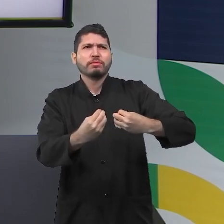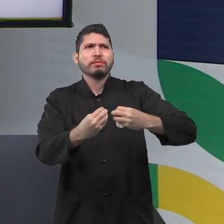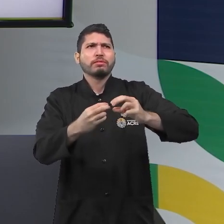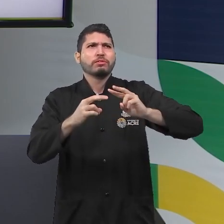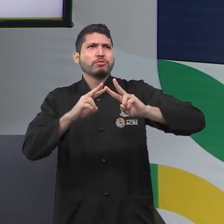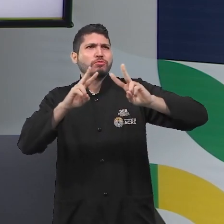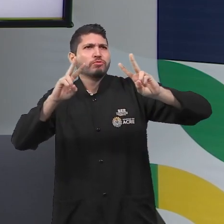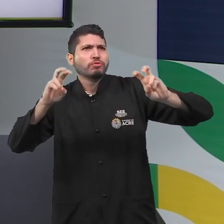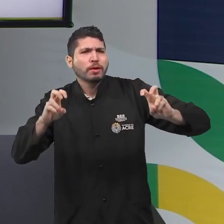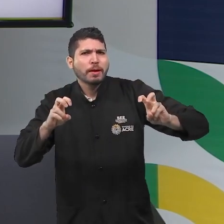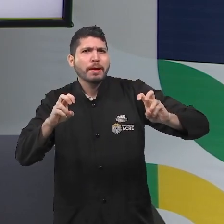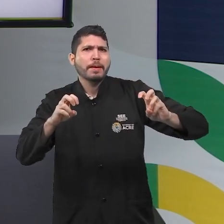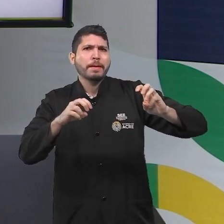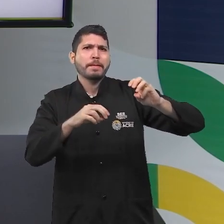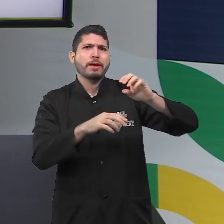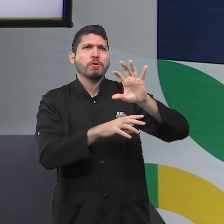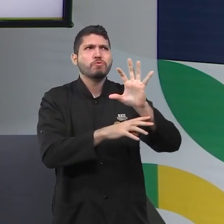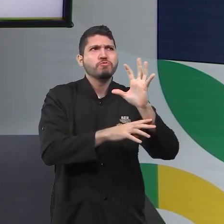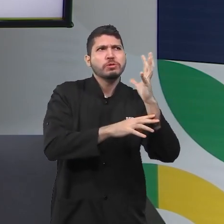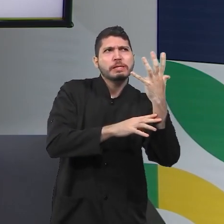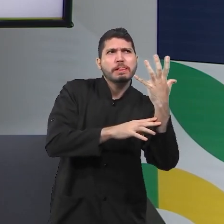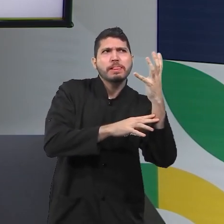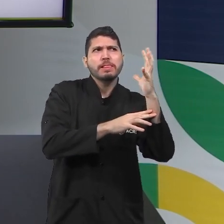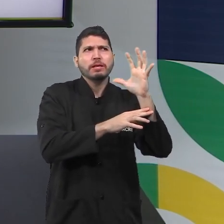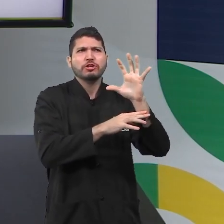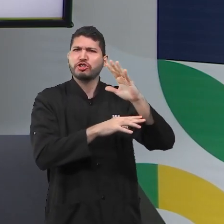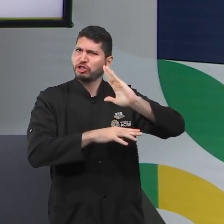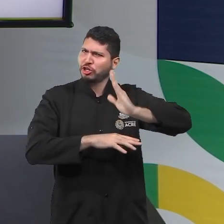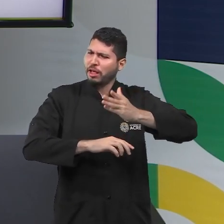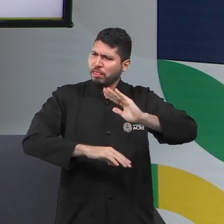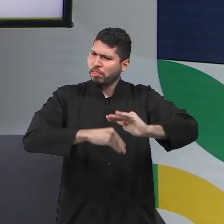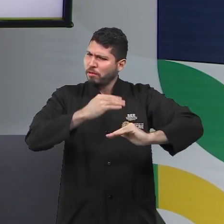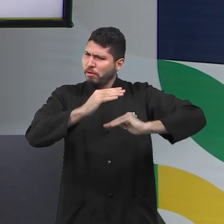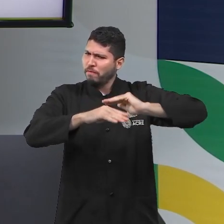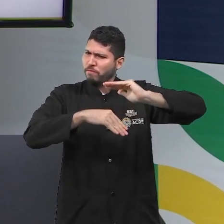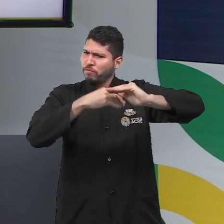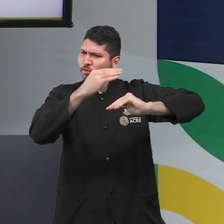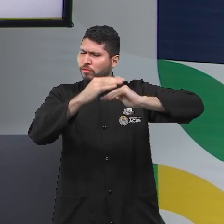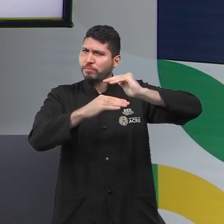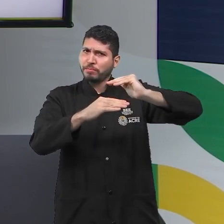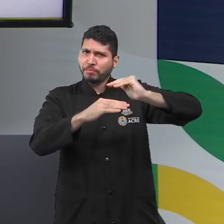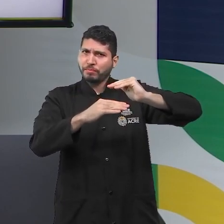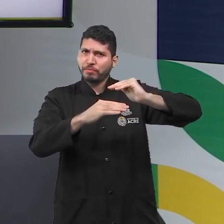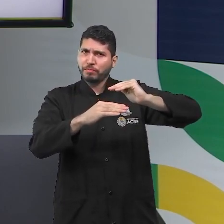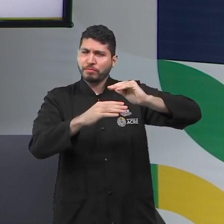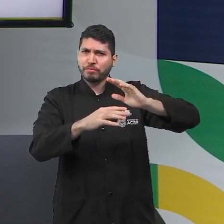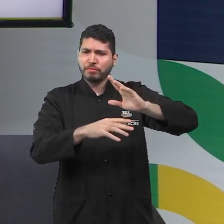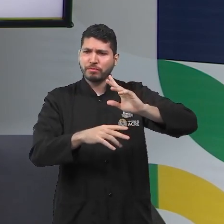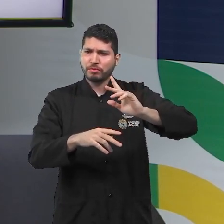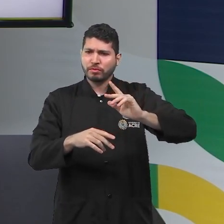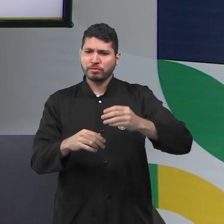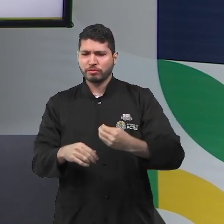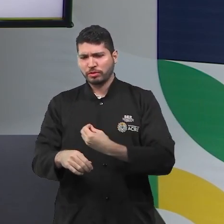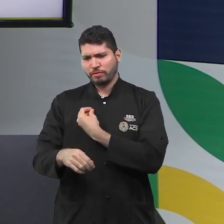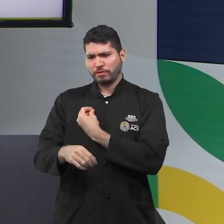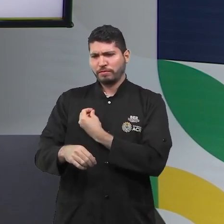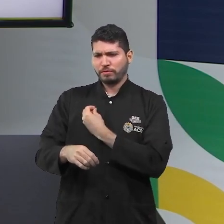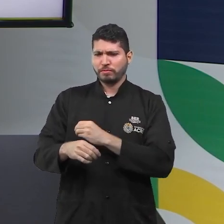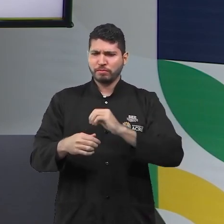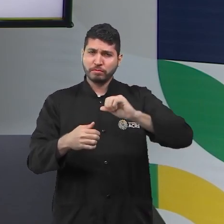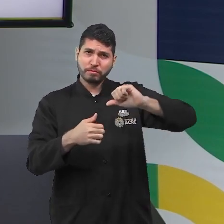da meteorologia já estava tão desenvolvida, por exemplo, lá entre os habitantes da América